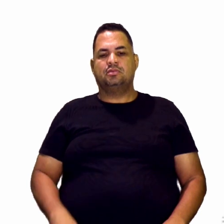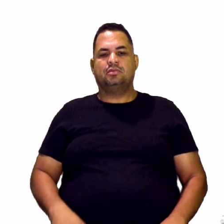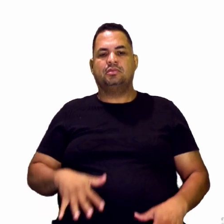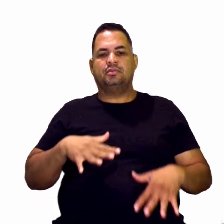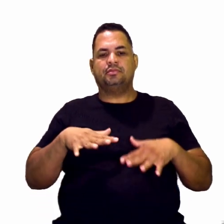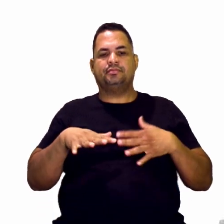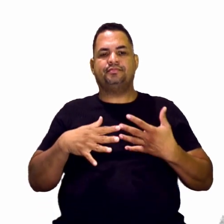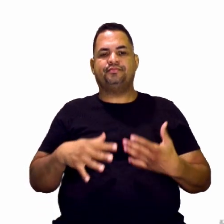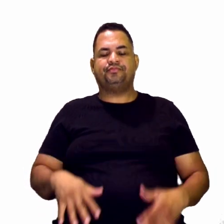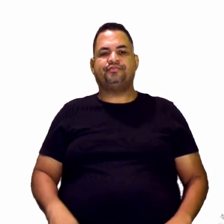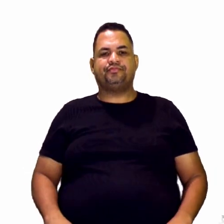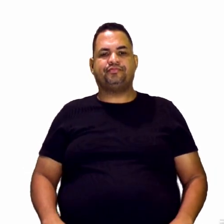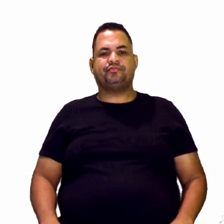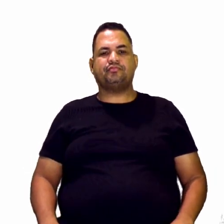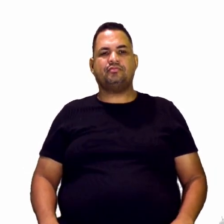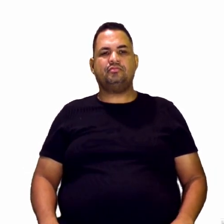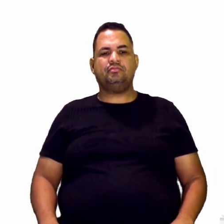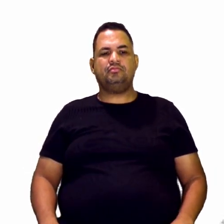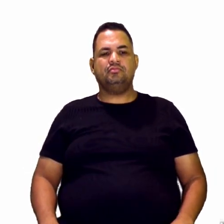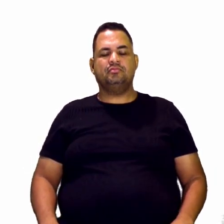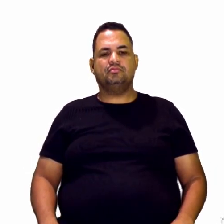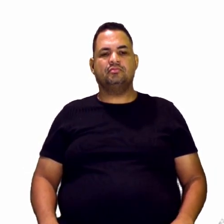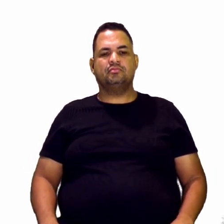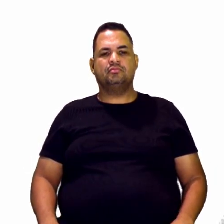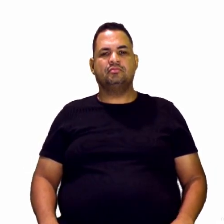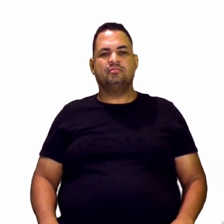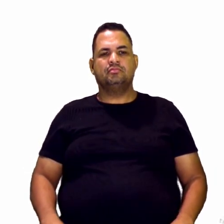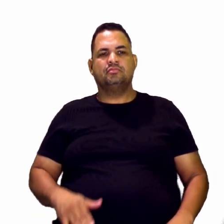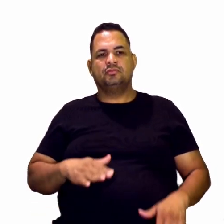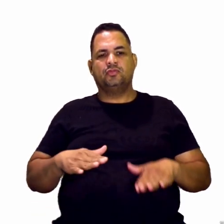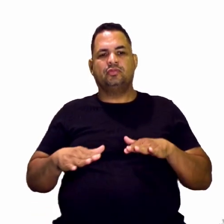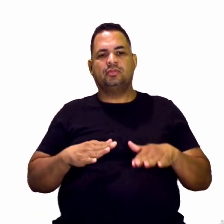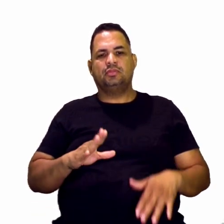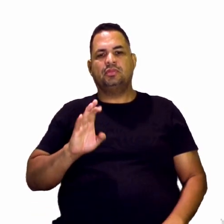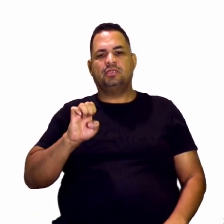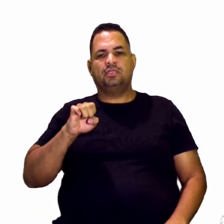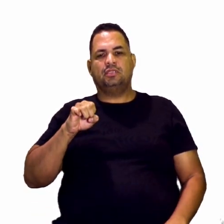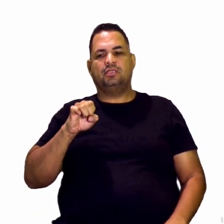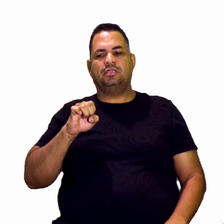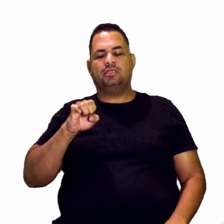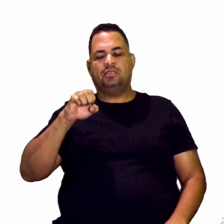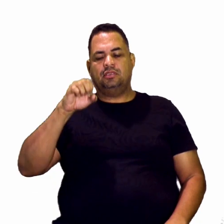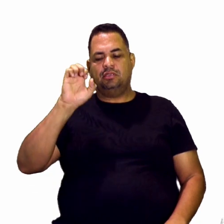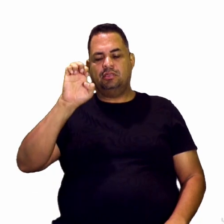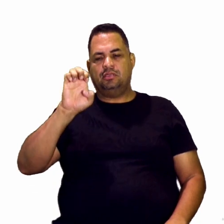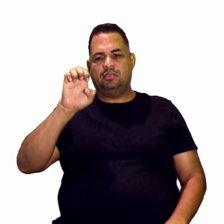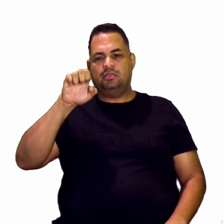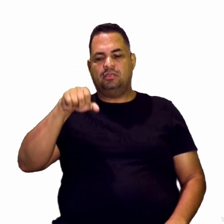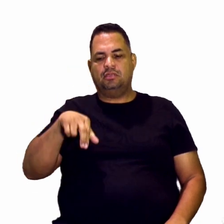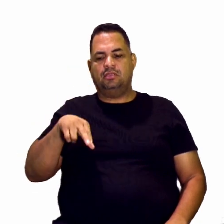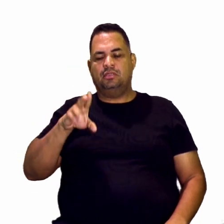movimentos relacionados à endocitose, né,